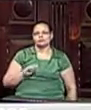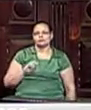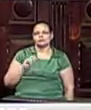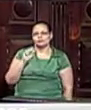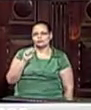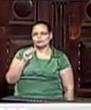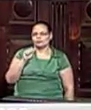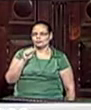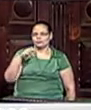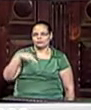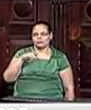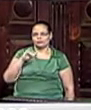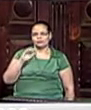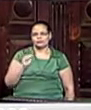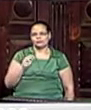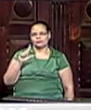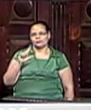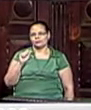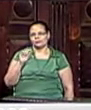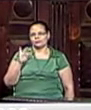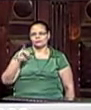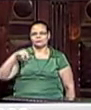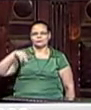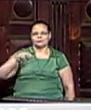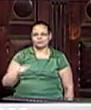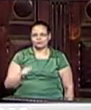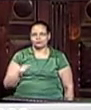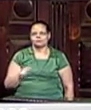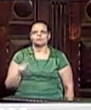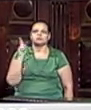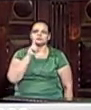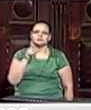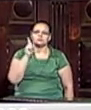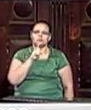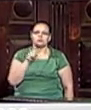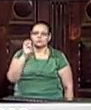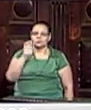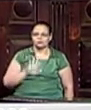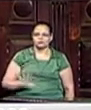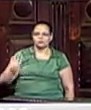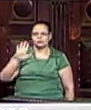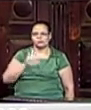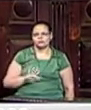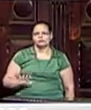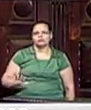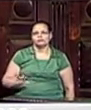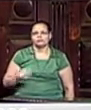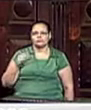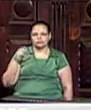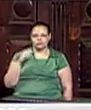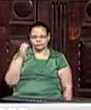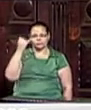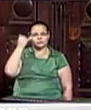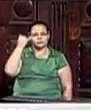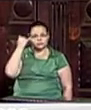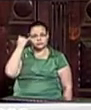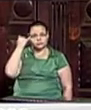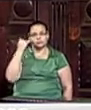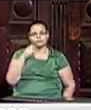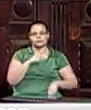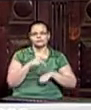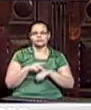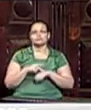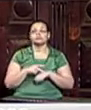trilateral, Estados Unidos, Europa Ocidental e Japão. A trilateral. E aí,